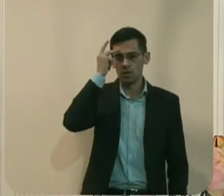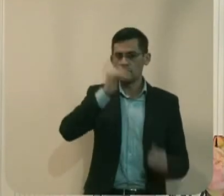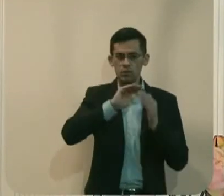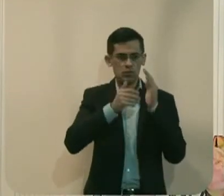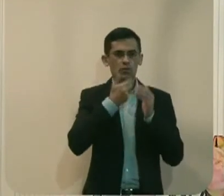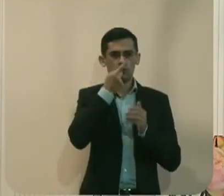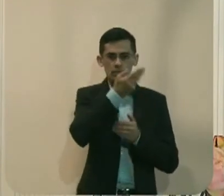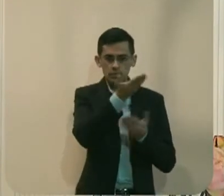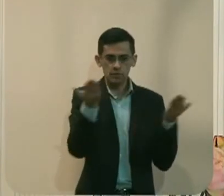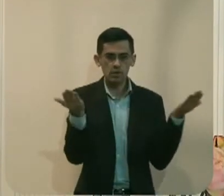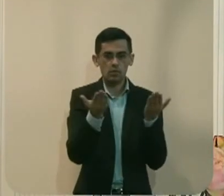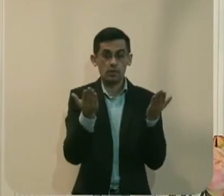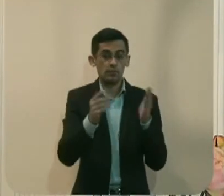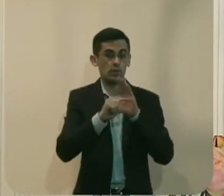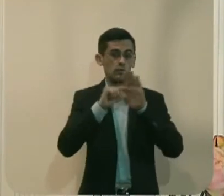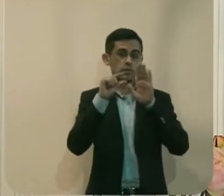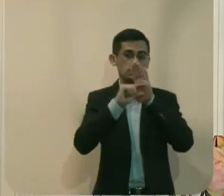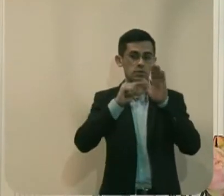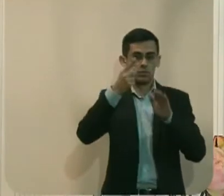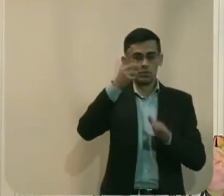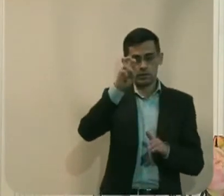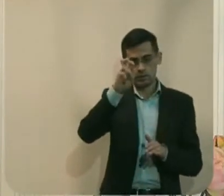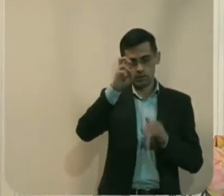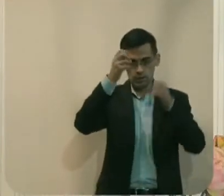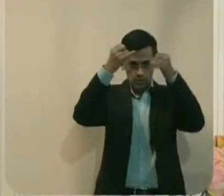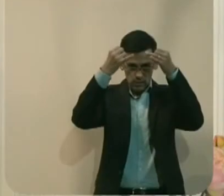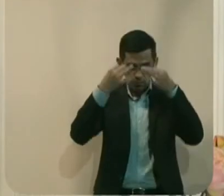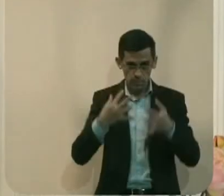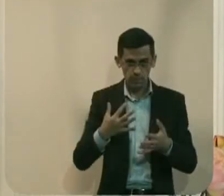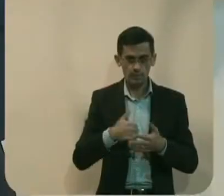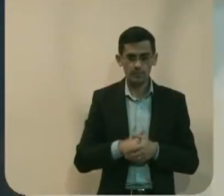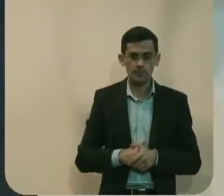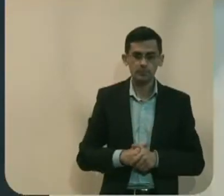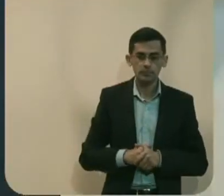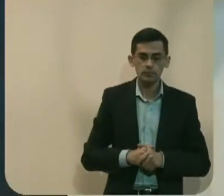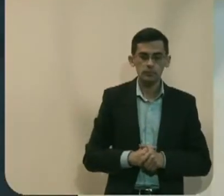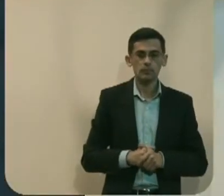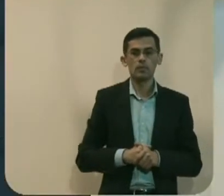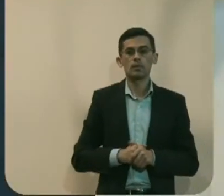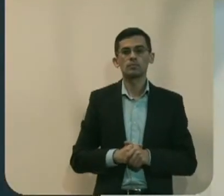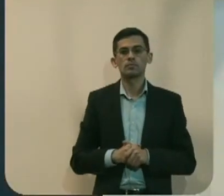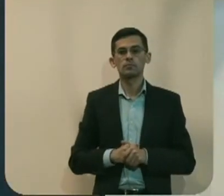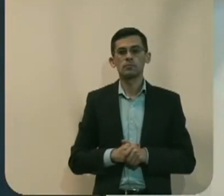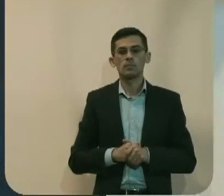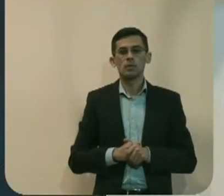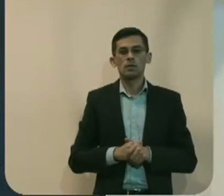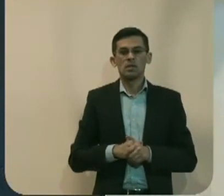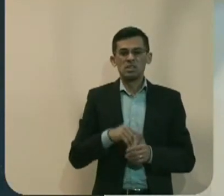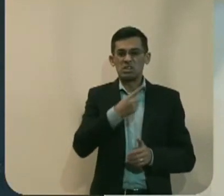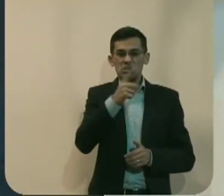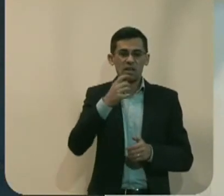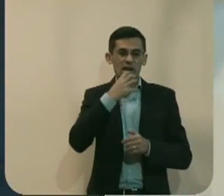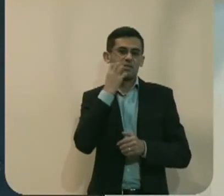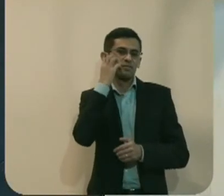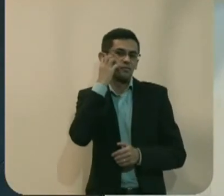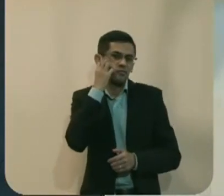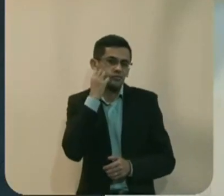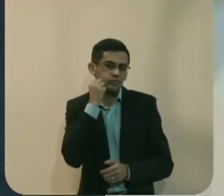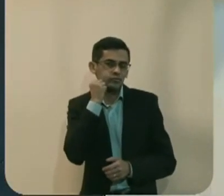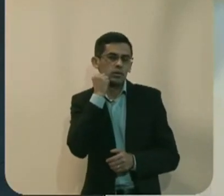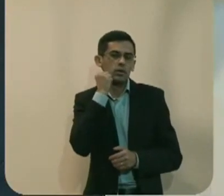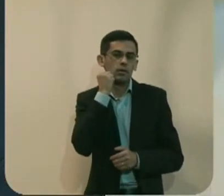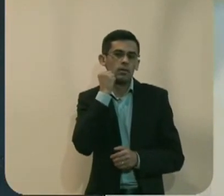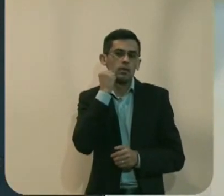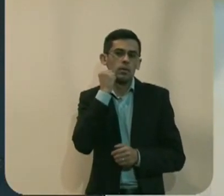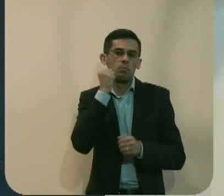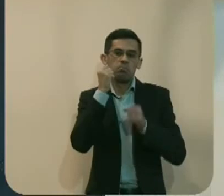você. Ele vai dizer no versículo 15, olha só o que ele diz: que nenhuma raiz de amargura